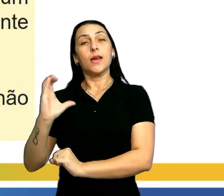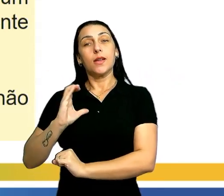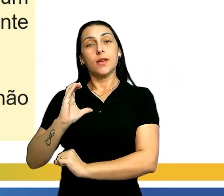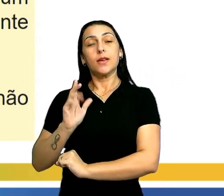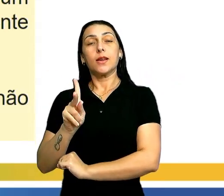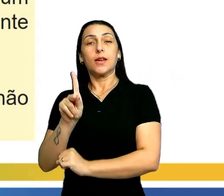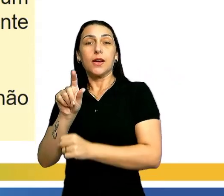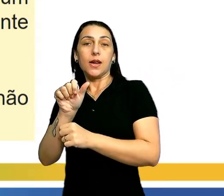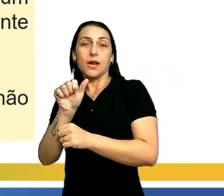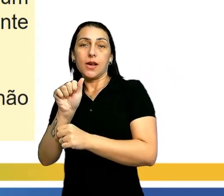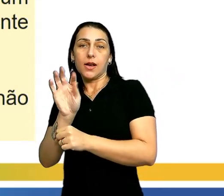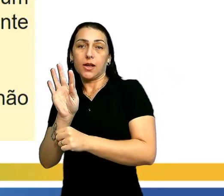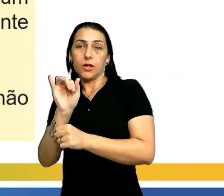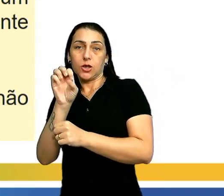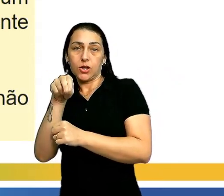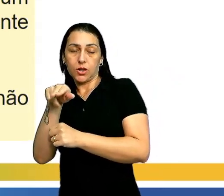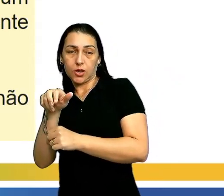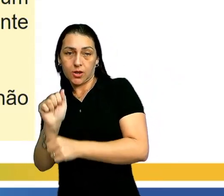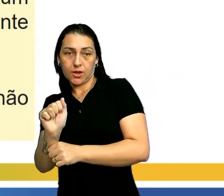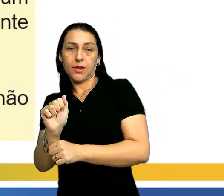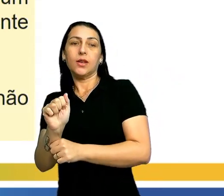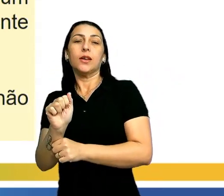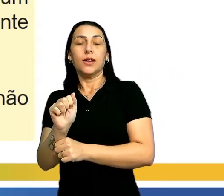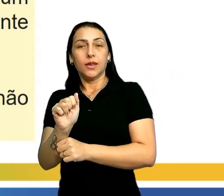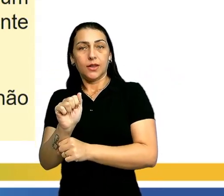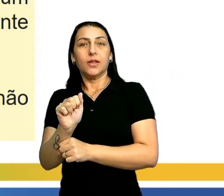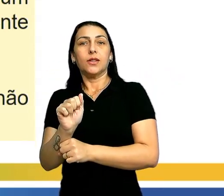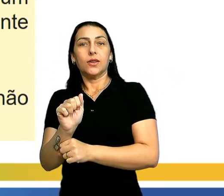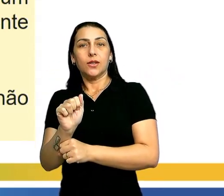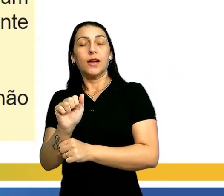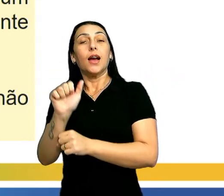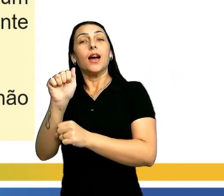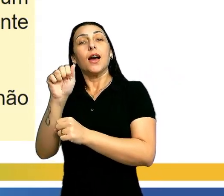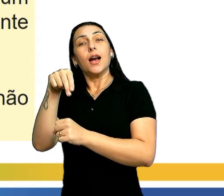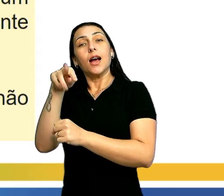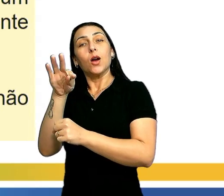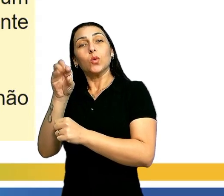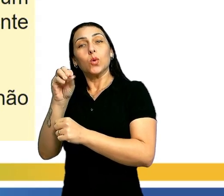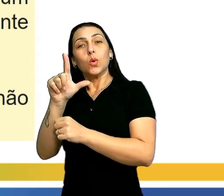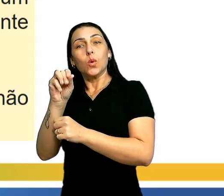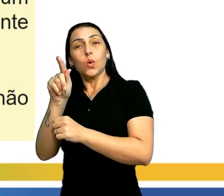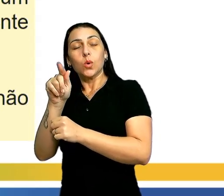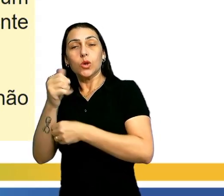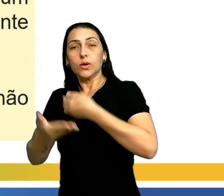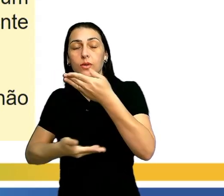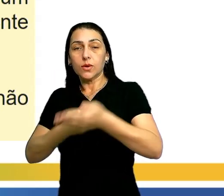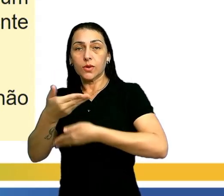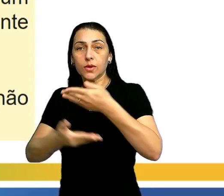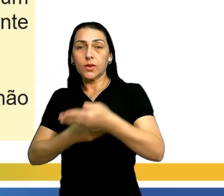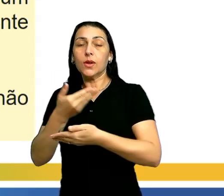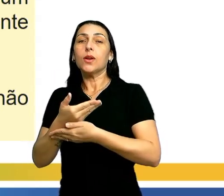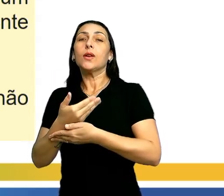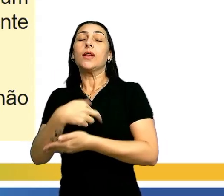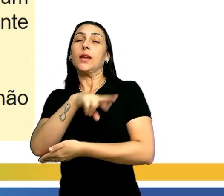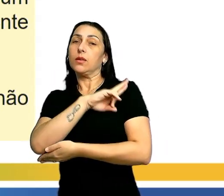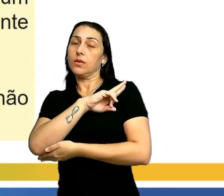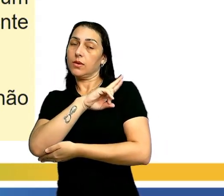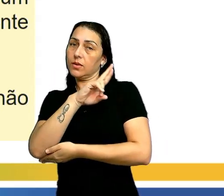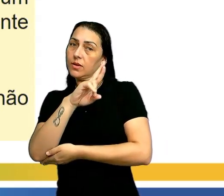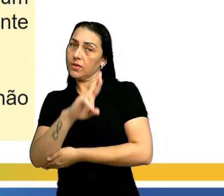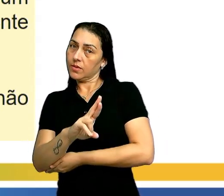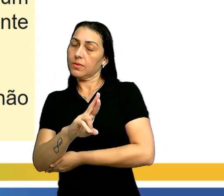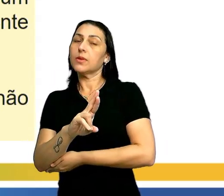uma teoria ética deontológica, né? Deontologia está relacionada com a questão do dever, com a questão